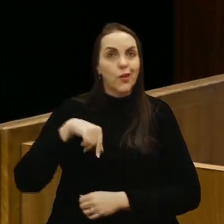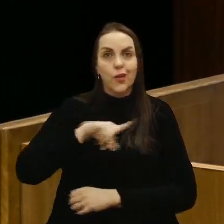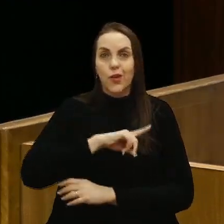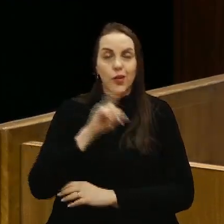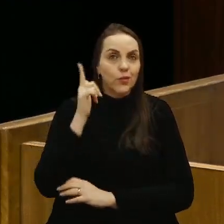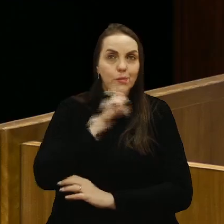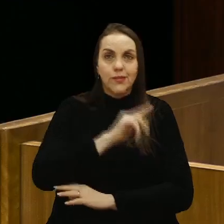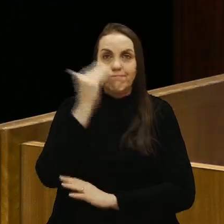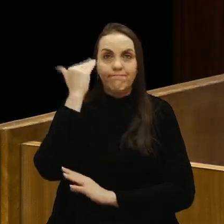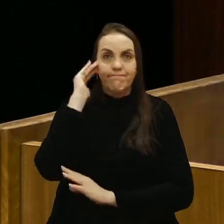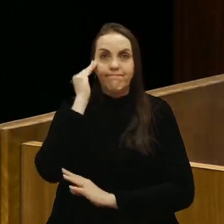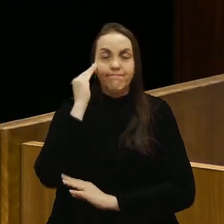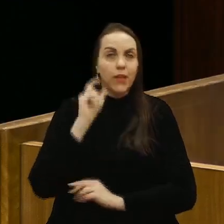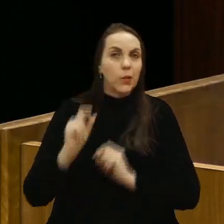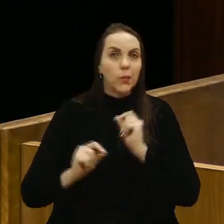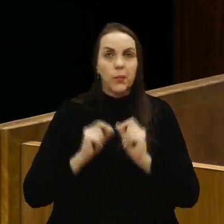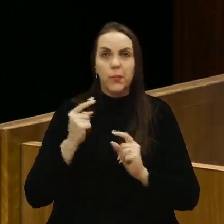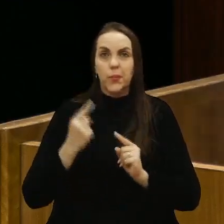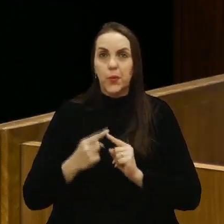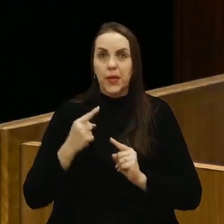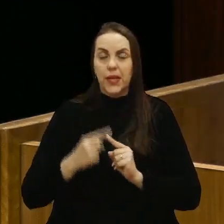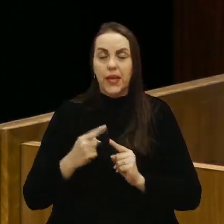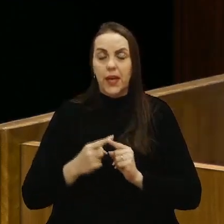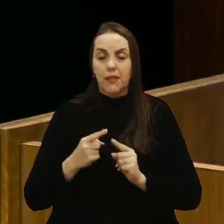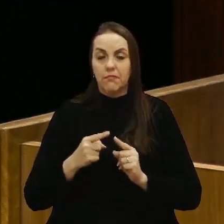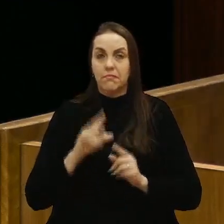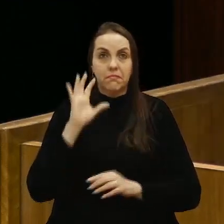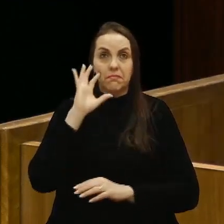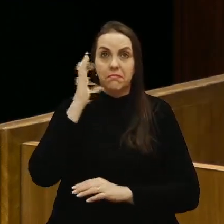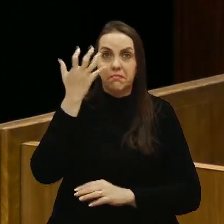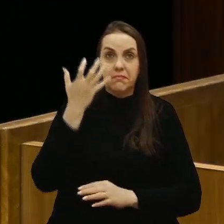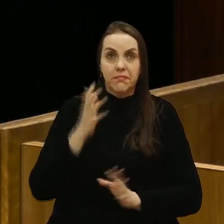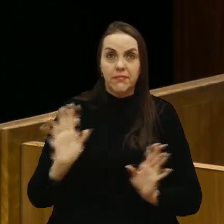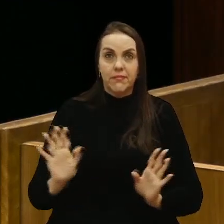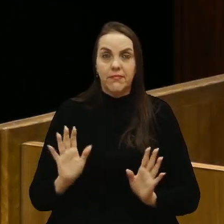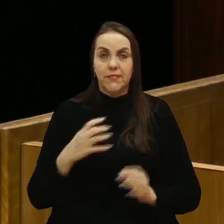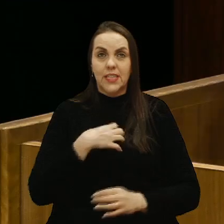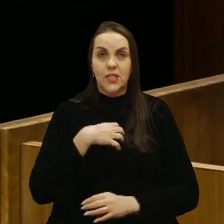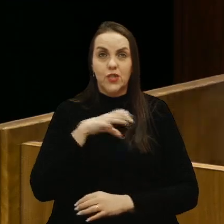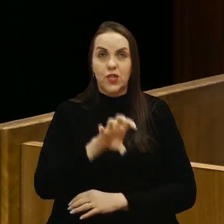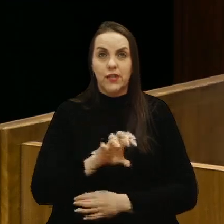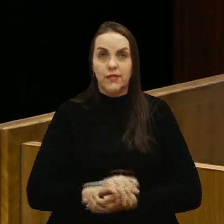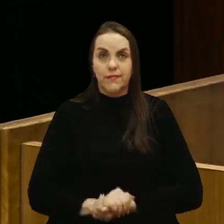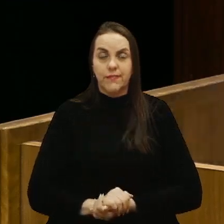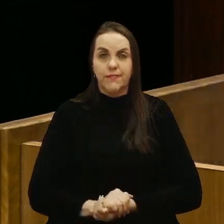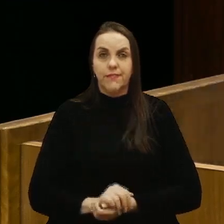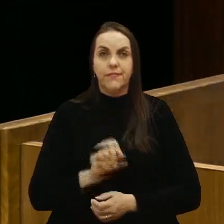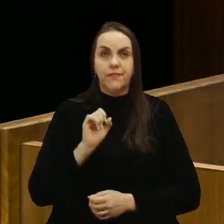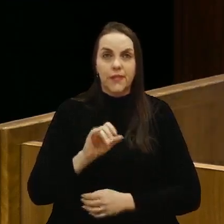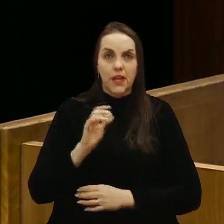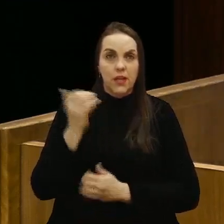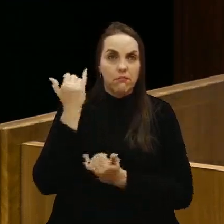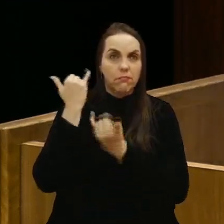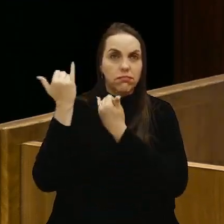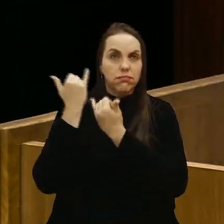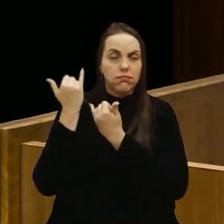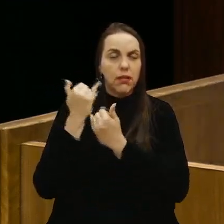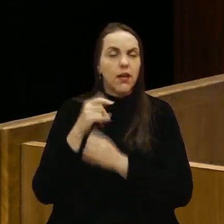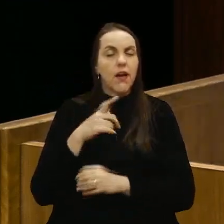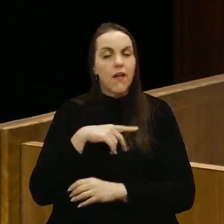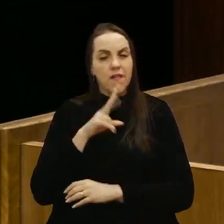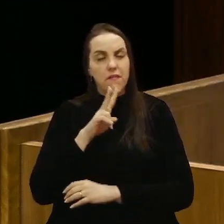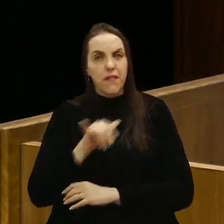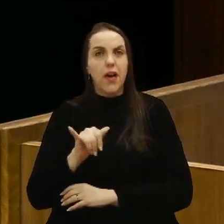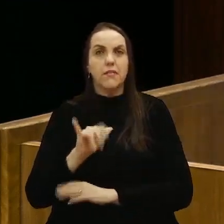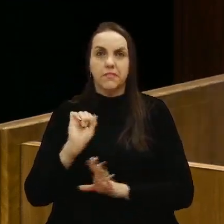consegue entender por que as medidas são tomadas desta forma. Quando a gente ouve que vai ter